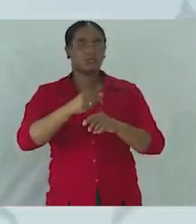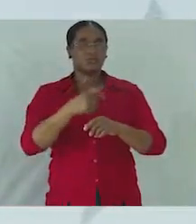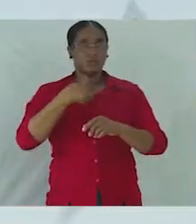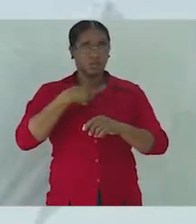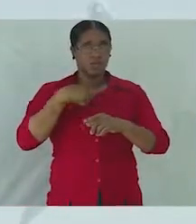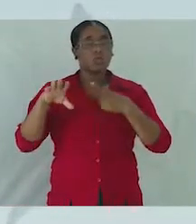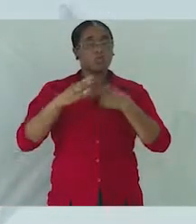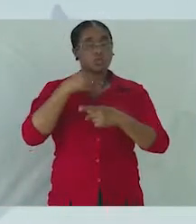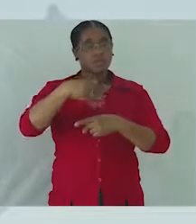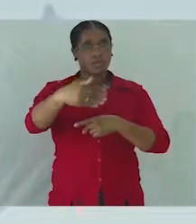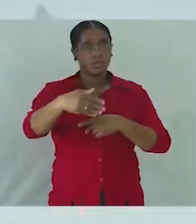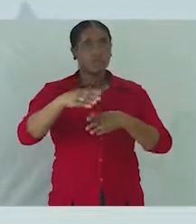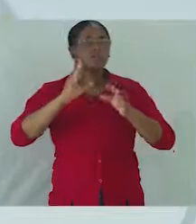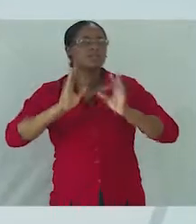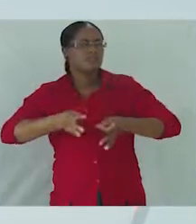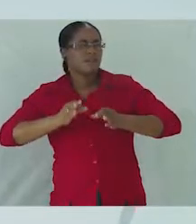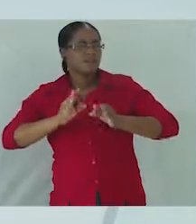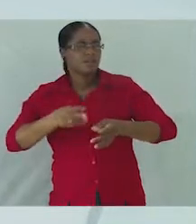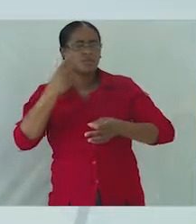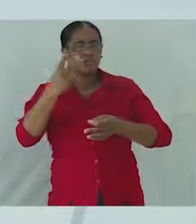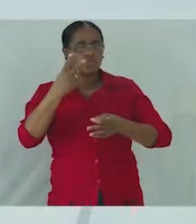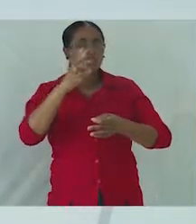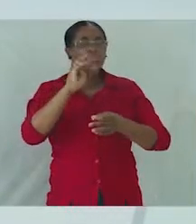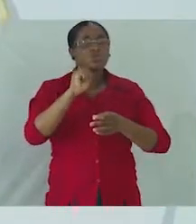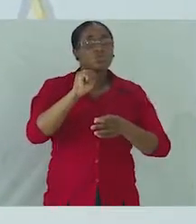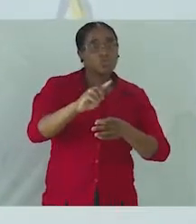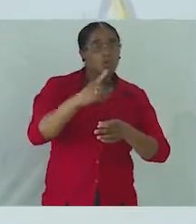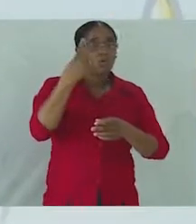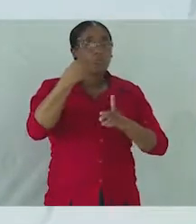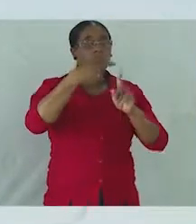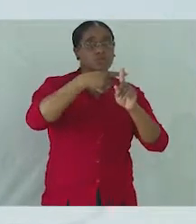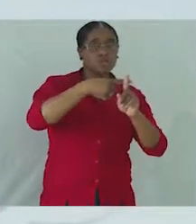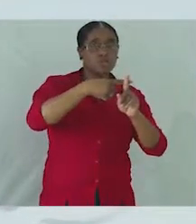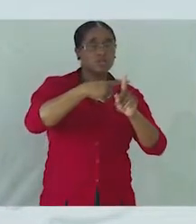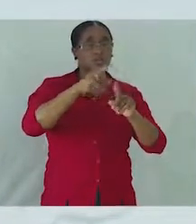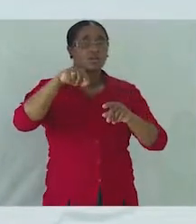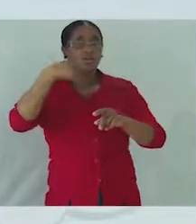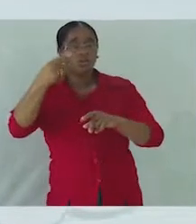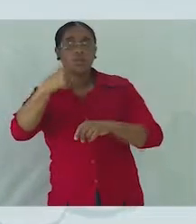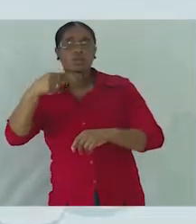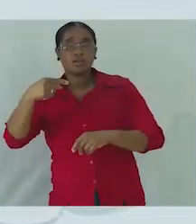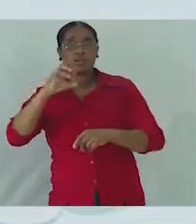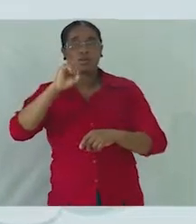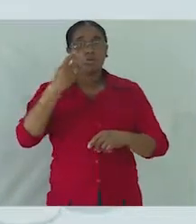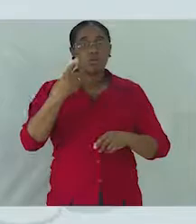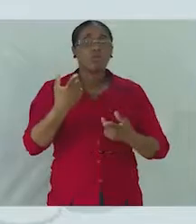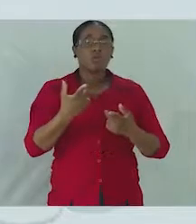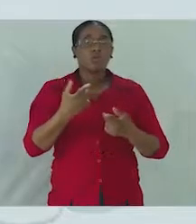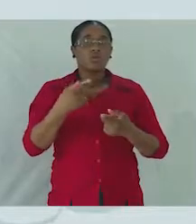eu obteria sempre duas soluções, uma positiva e outra negativa, ou então duas